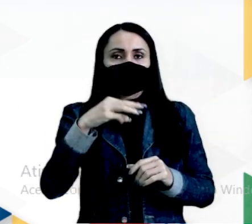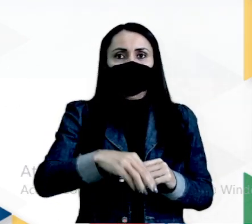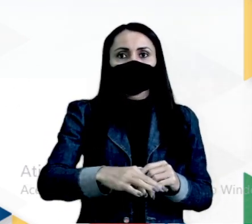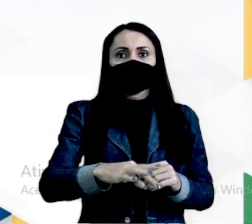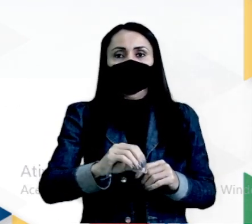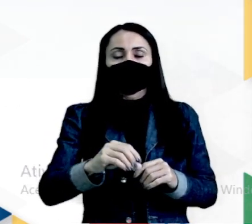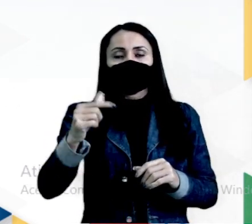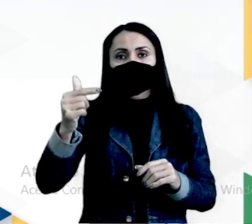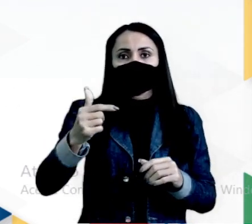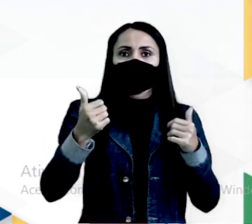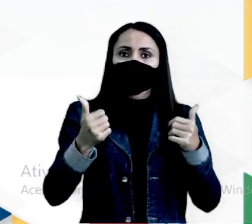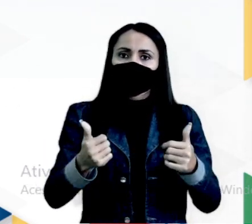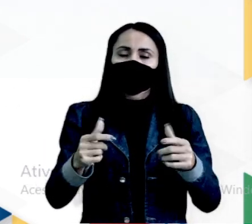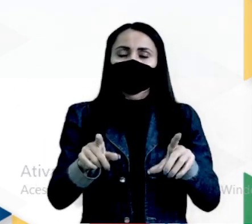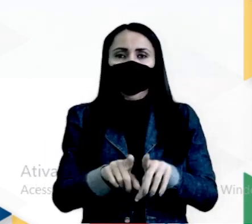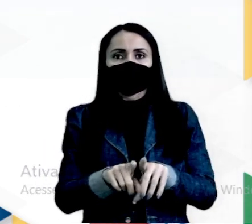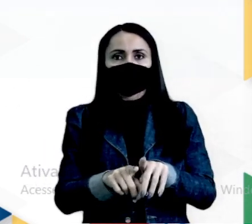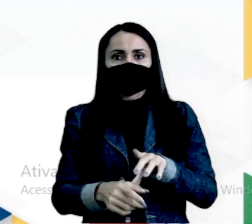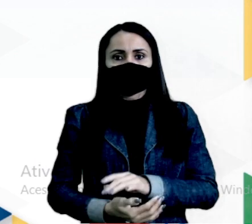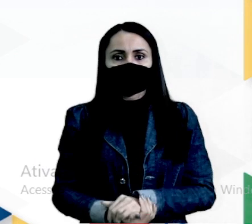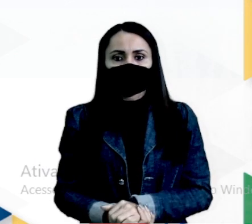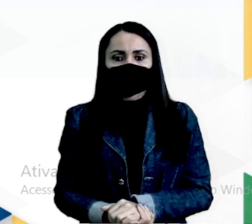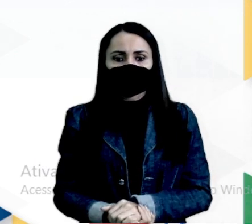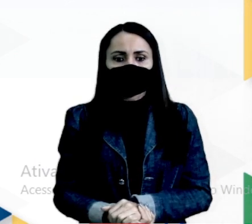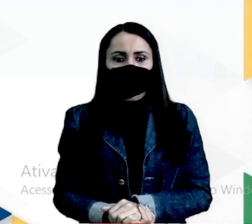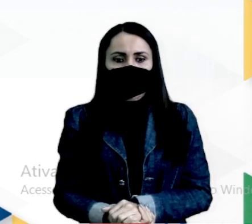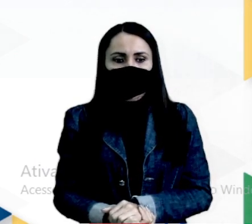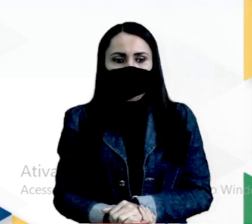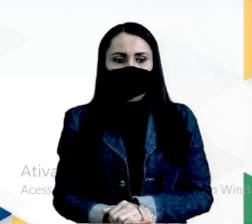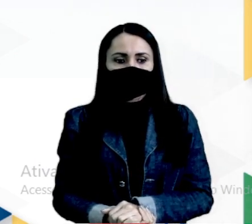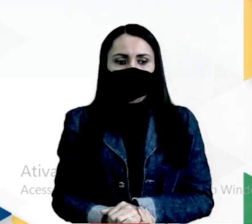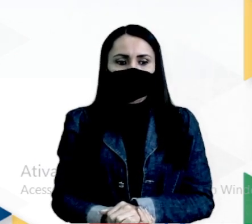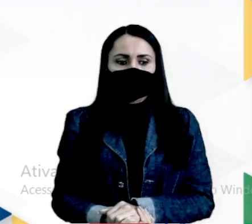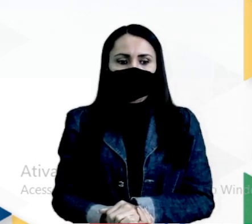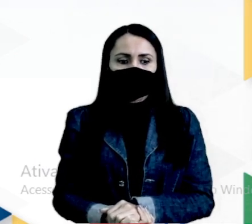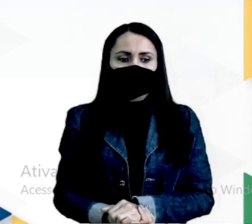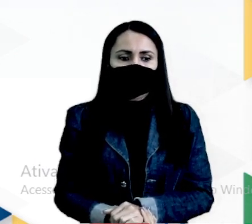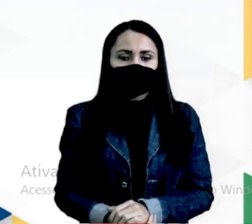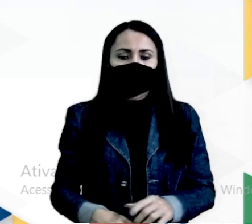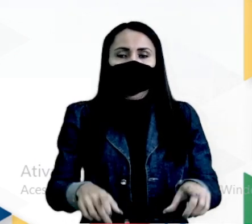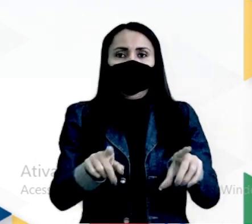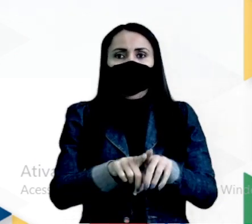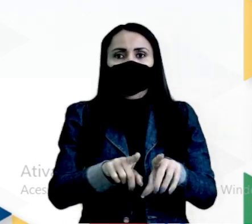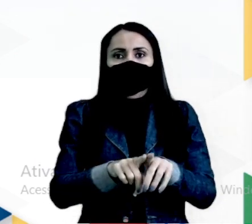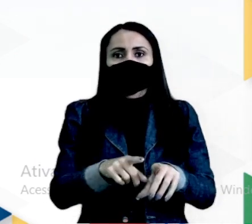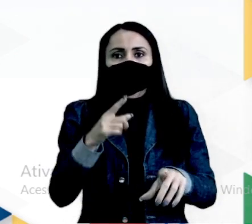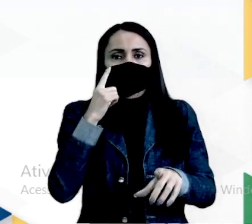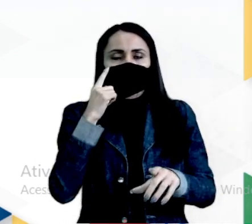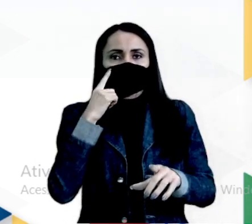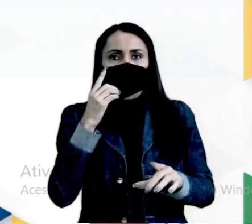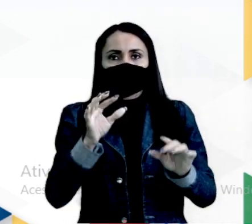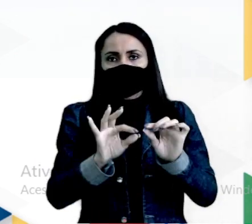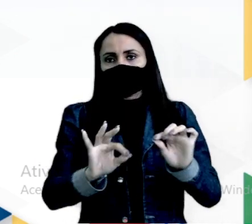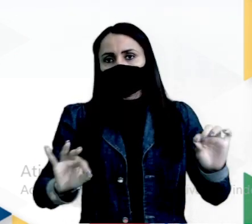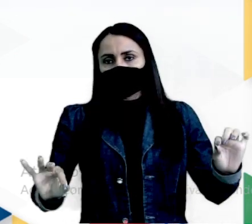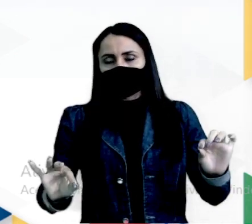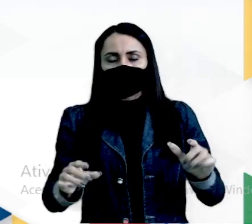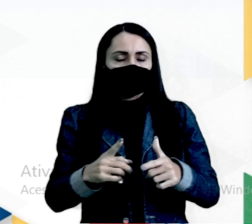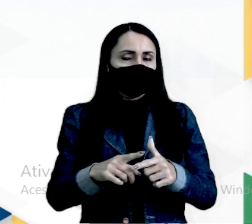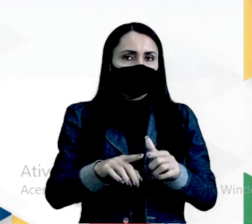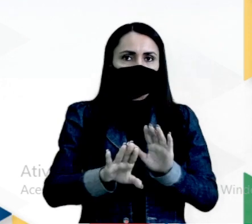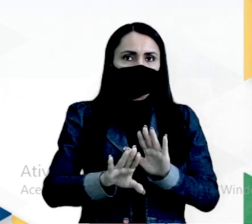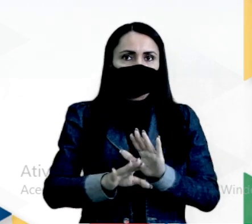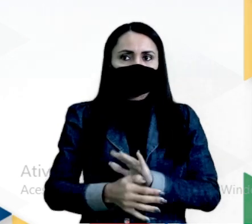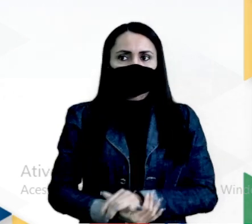quadrados também, tá bom? Não tem problema nenhum. Volume, litro. Aí você vê também em metros cúbicos, também não tem problema,